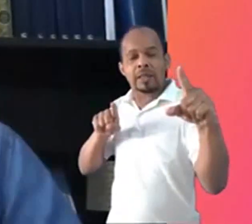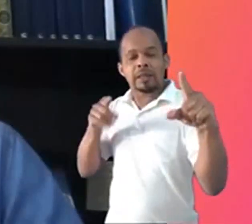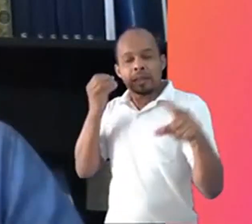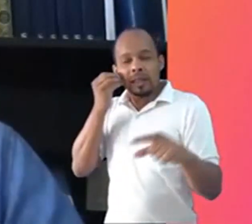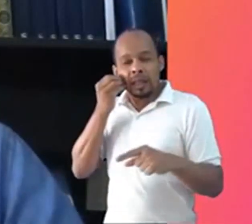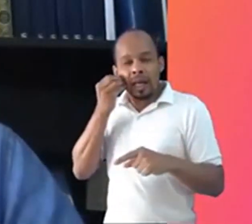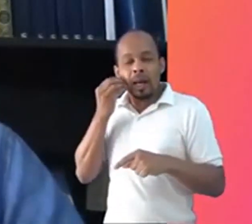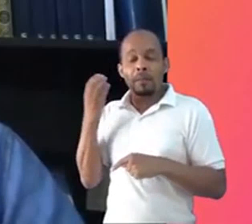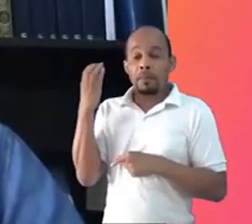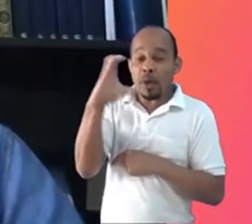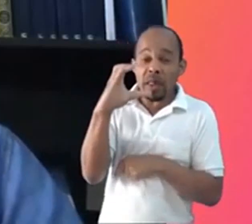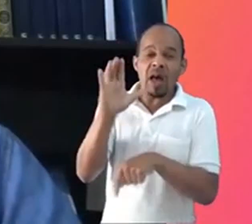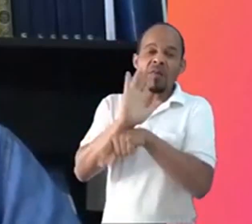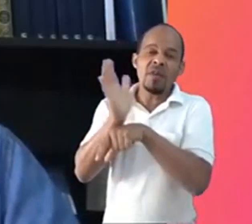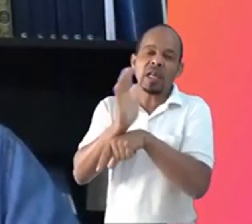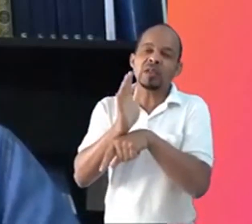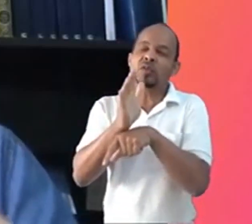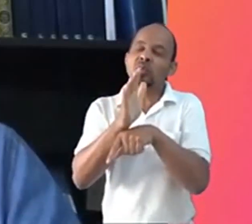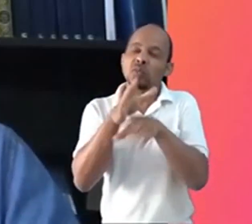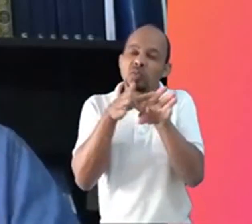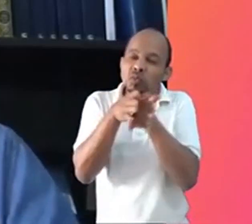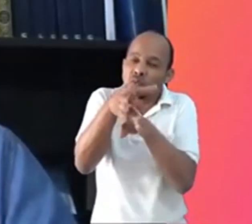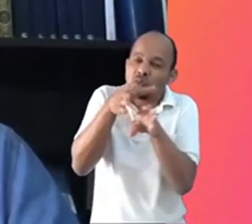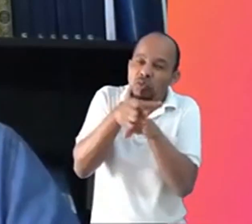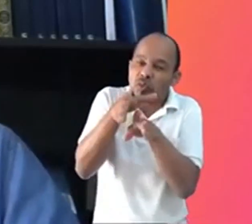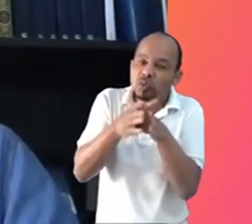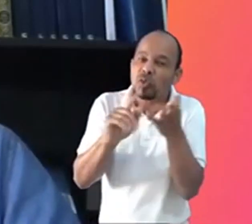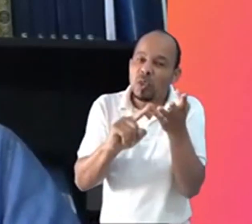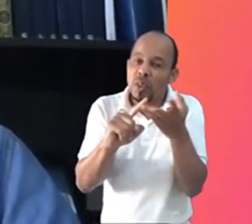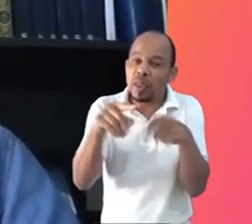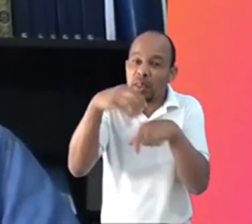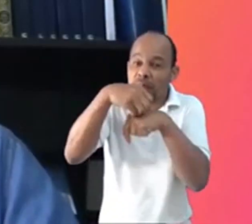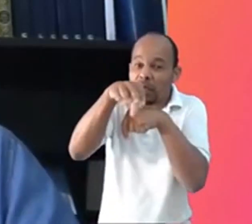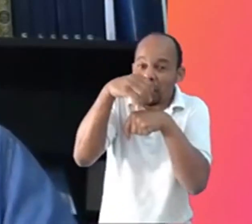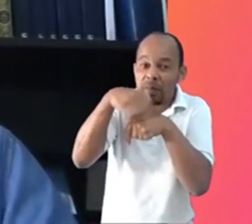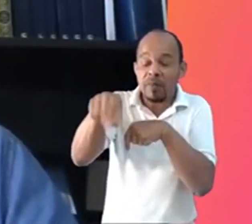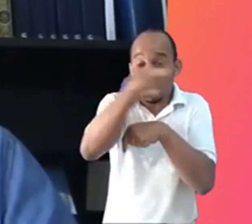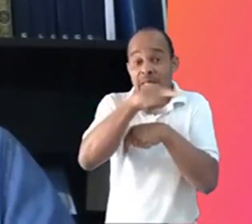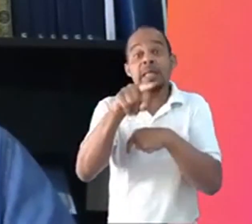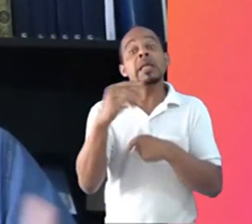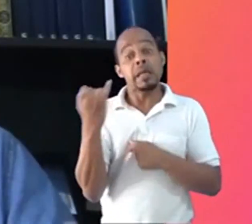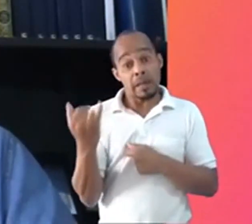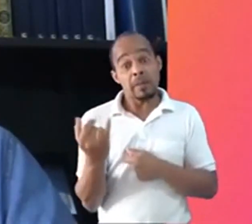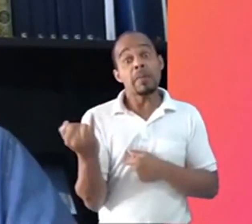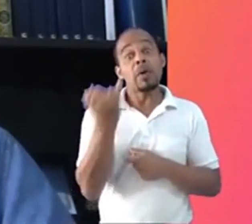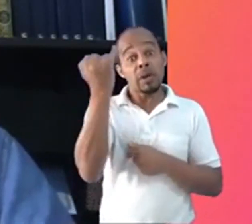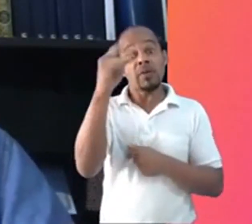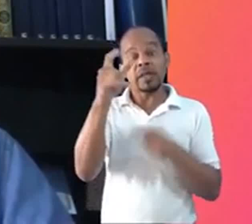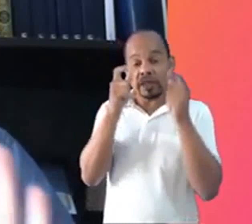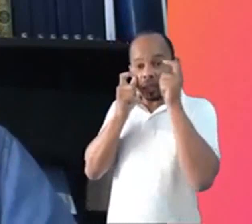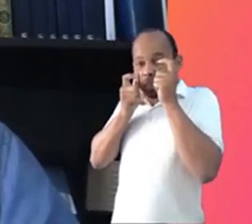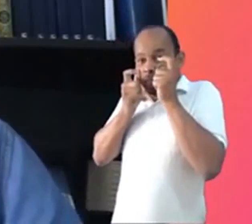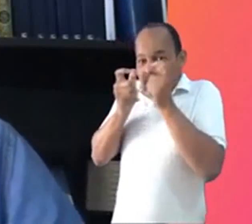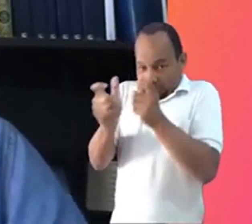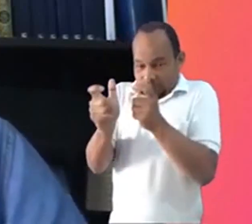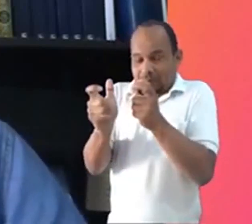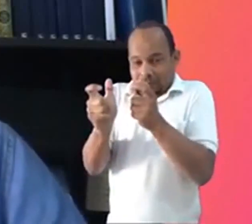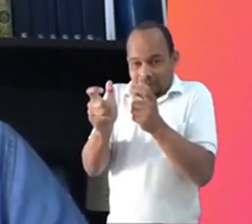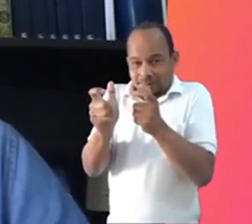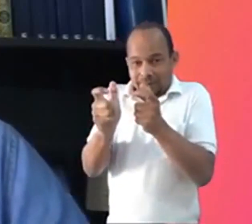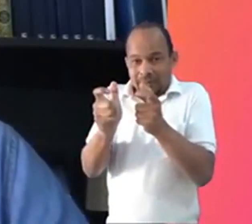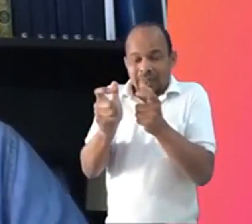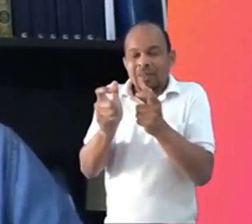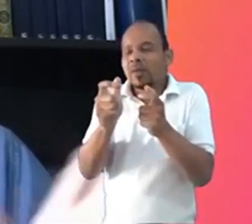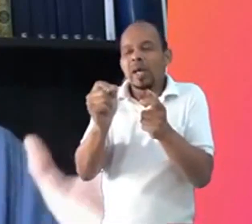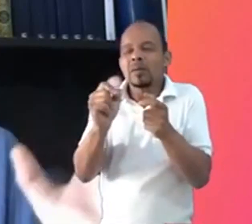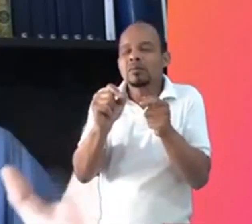vocês aqui pelo vídeo mesmo, né? Tentar passar algumas dicas, algumas sugestões de coisas que eu considero importante que você se antene,